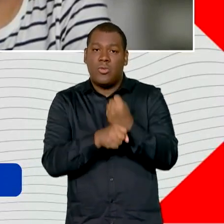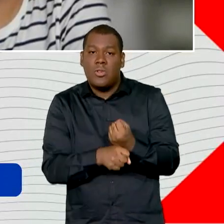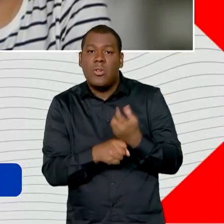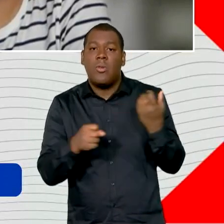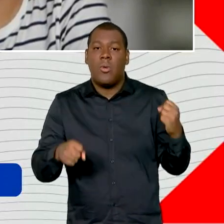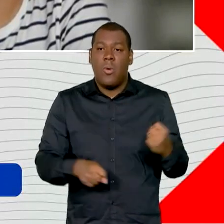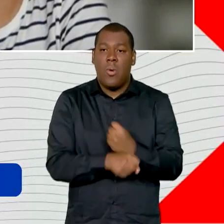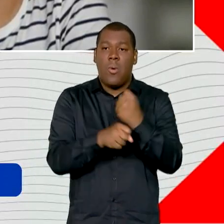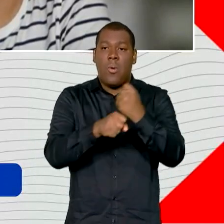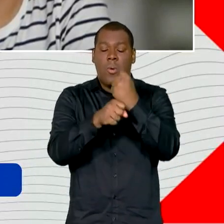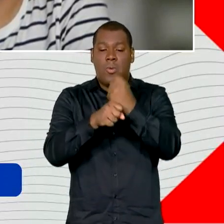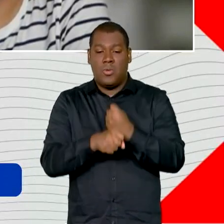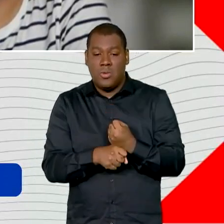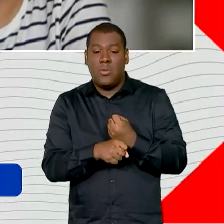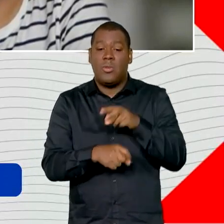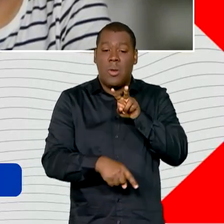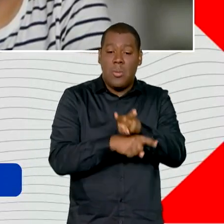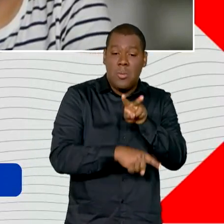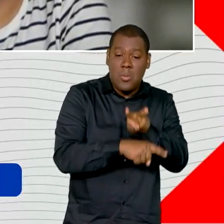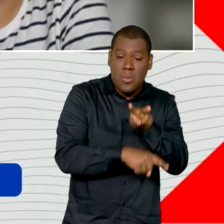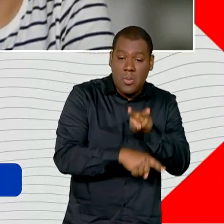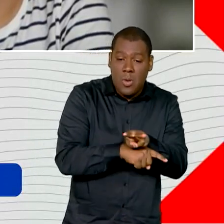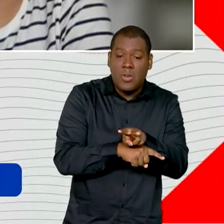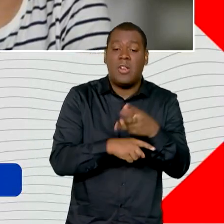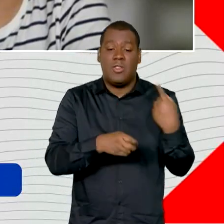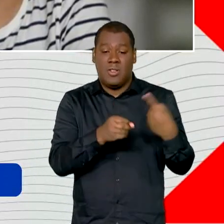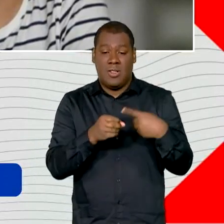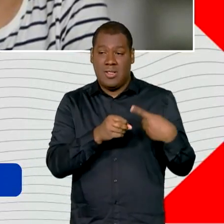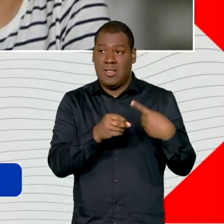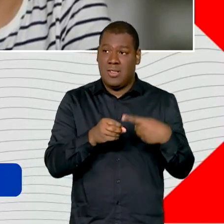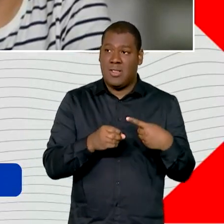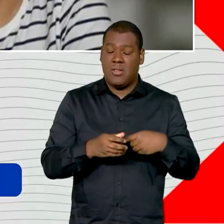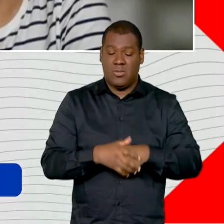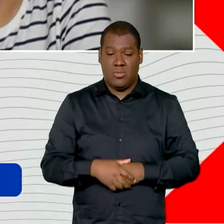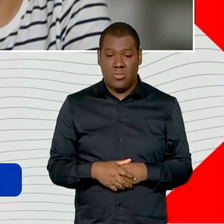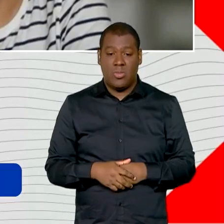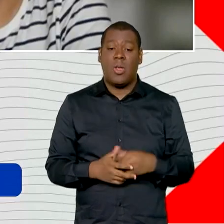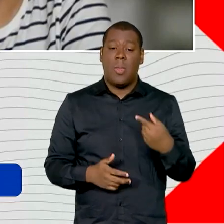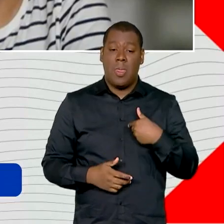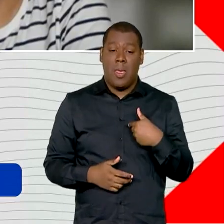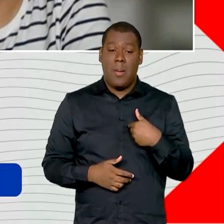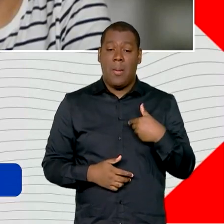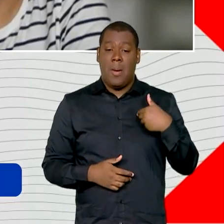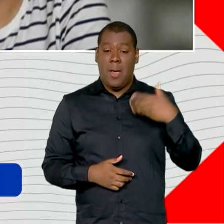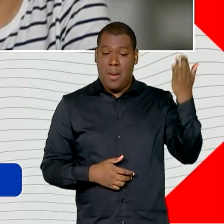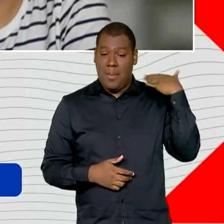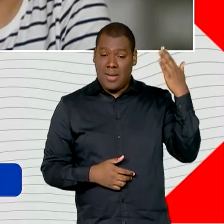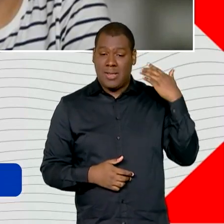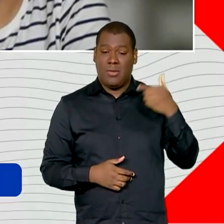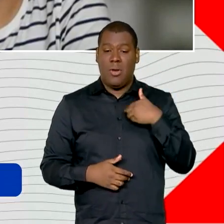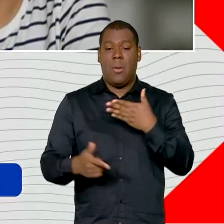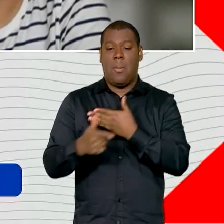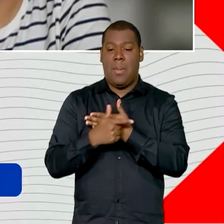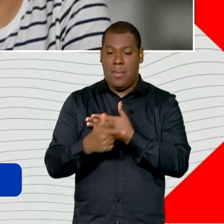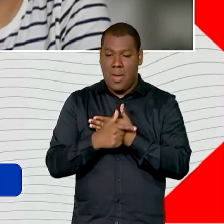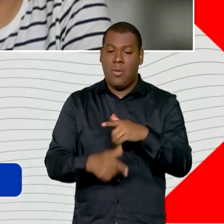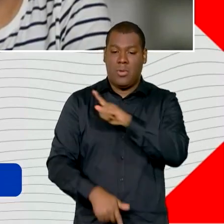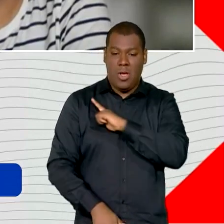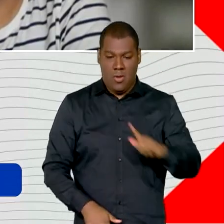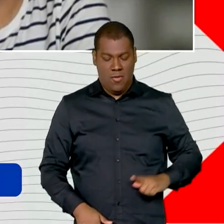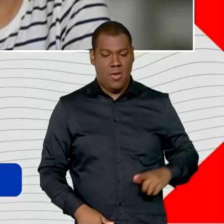macro-drenagem, obras de proteção de encostas. Eu, na condição de governador da Bahia, eu também assinei lá